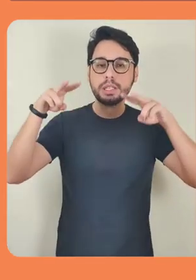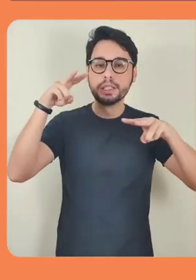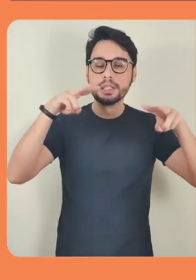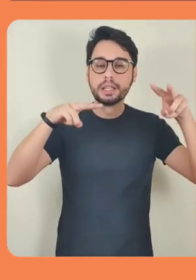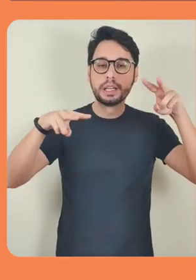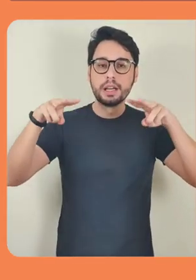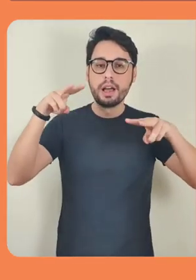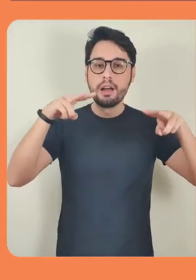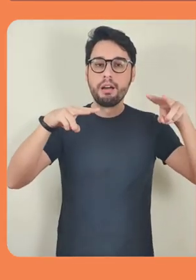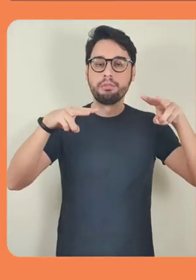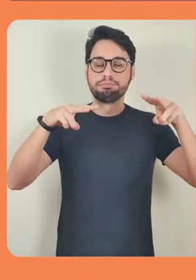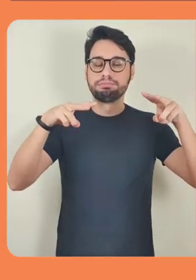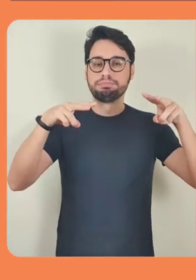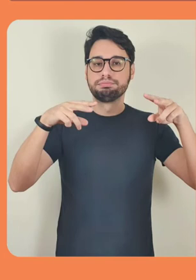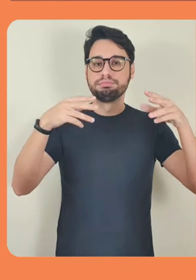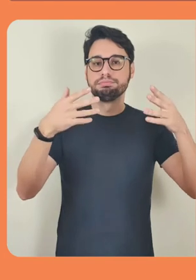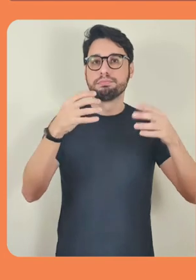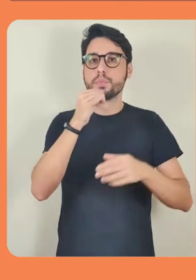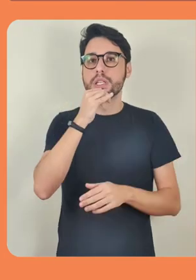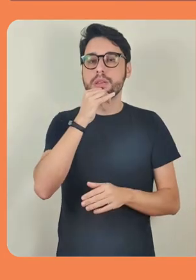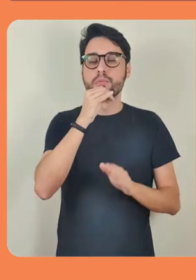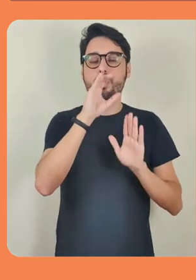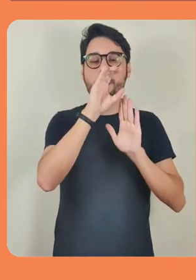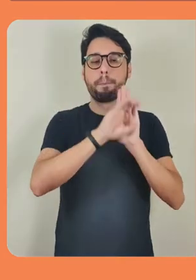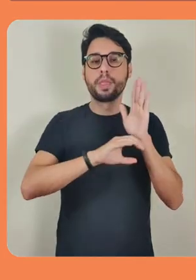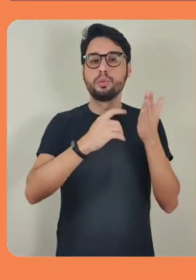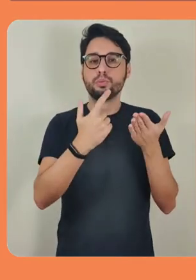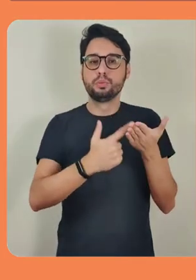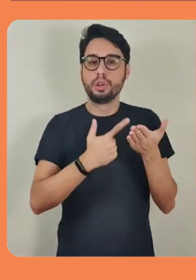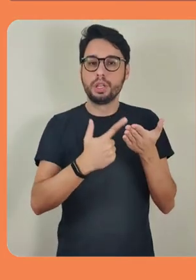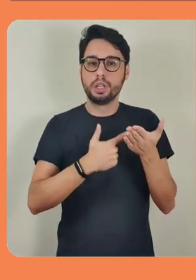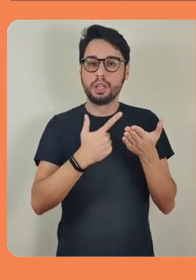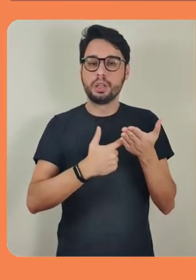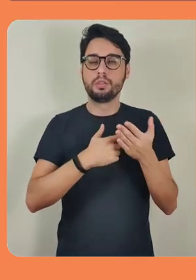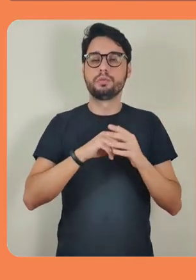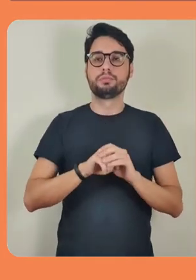ele terá que é visualizar